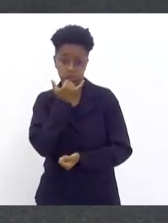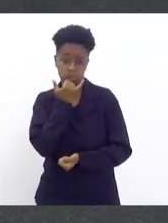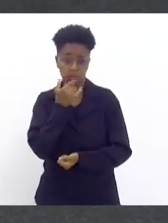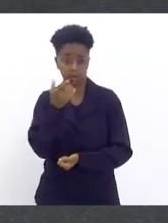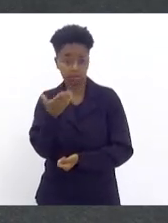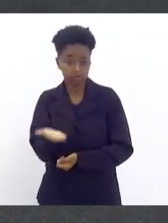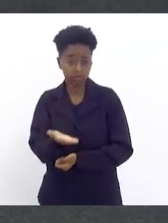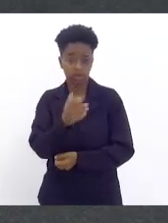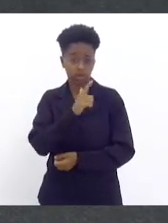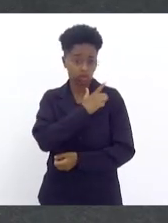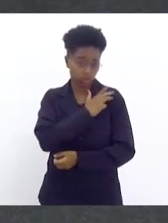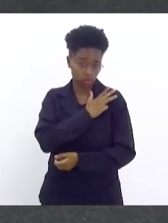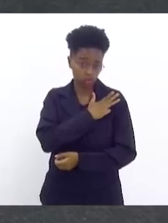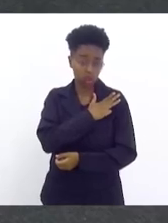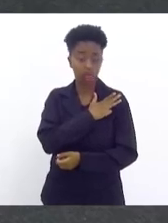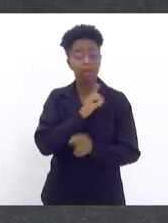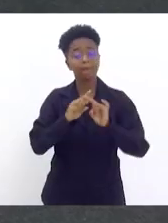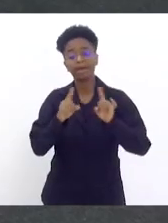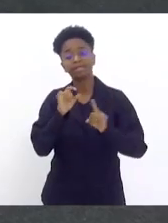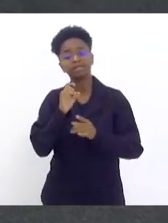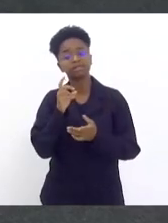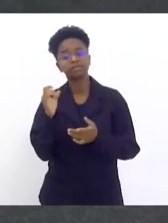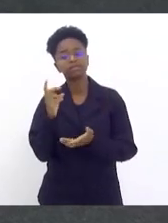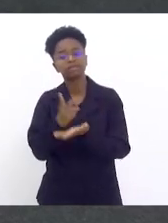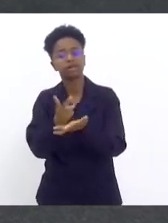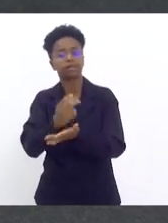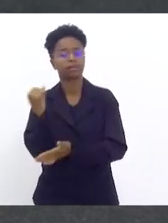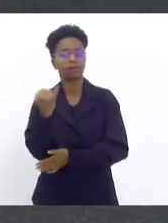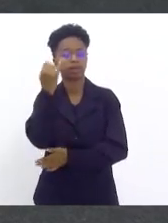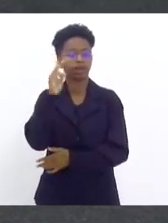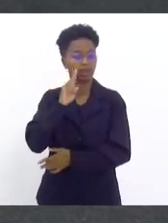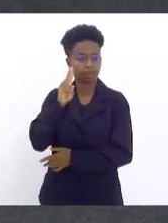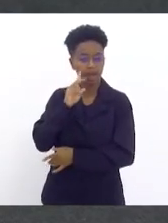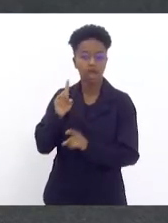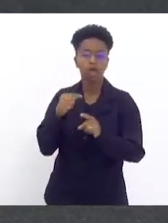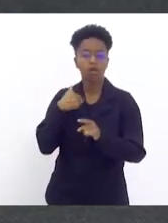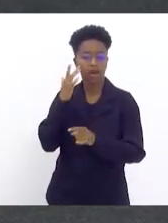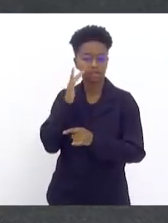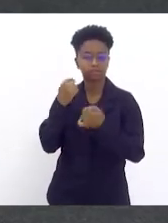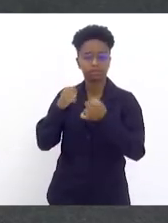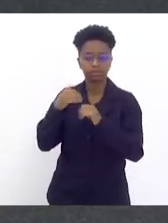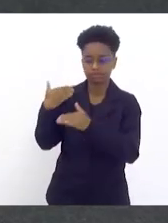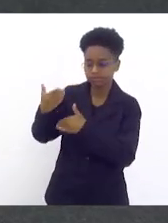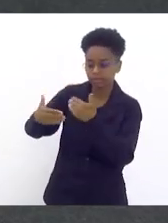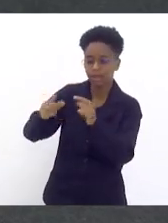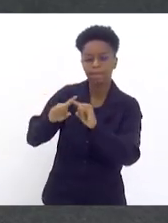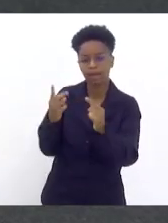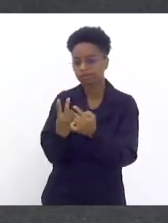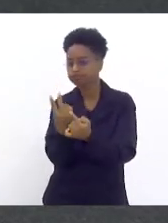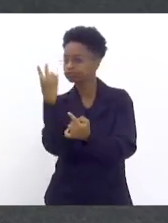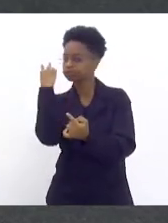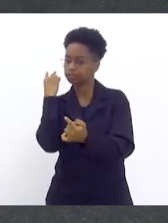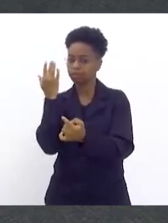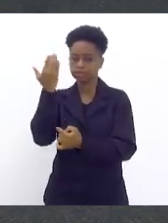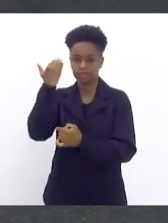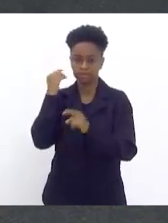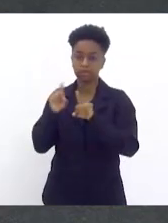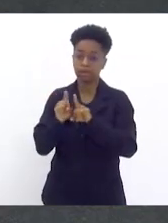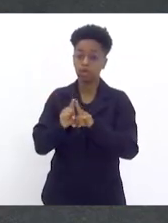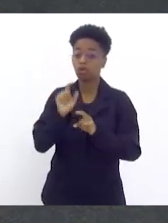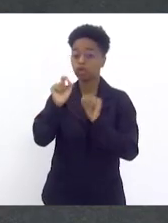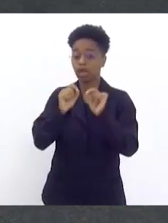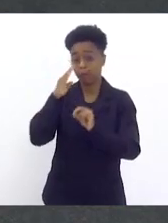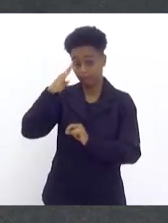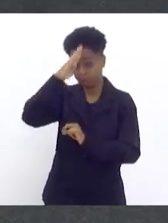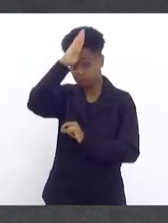presidente Lula mas vale sempre é lembrar eu acho que a gente tem que andar para frente mas retrovisor tá aí para ser usado que bolsonaro